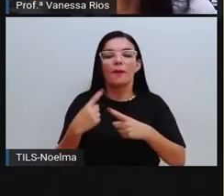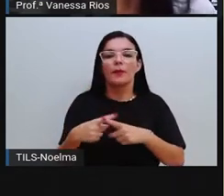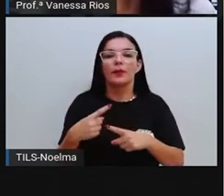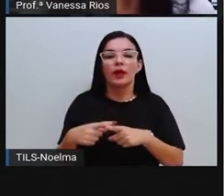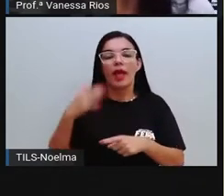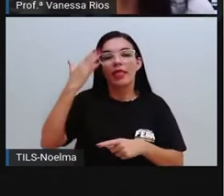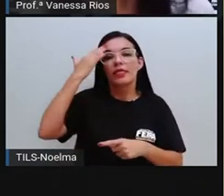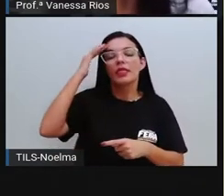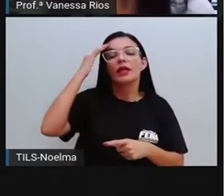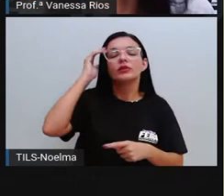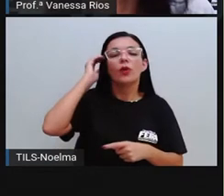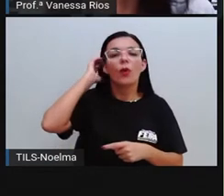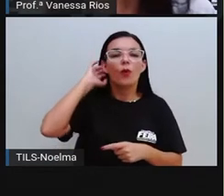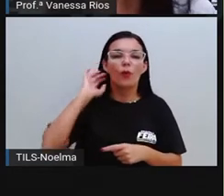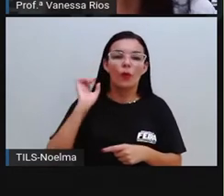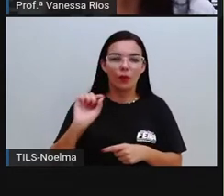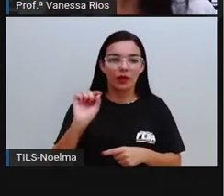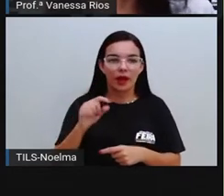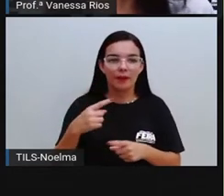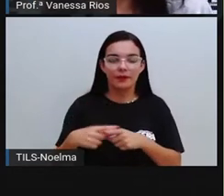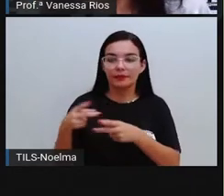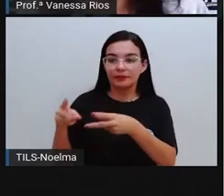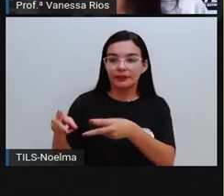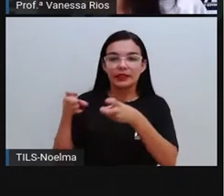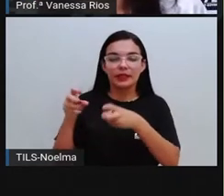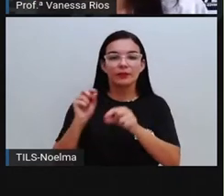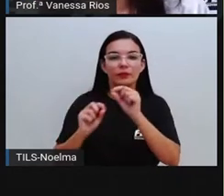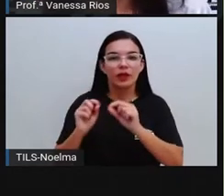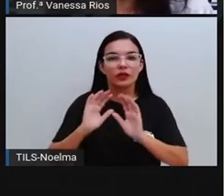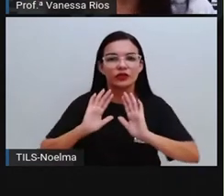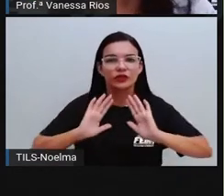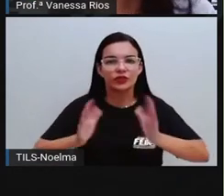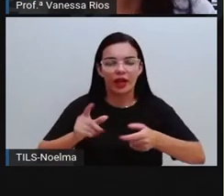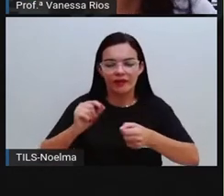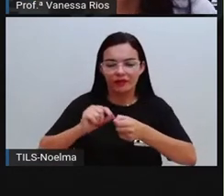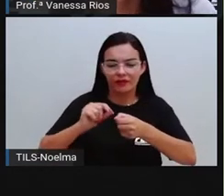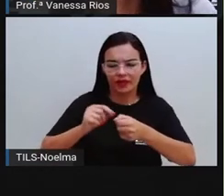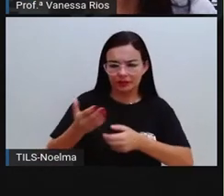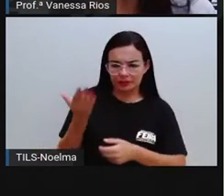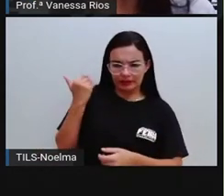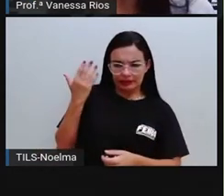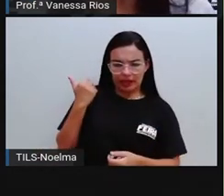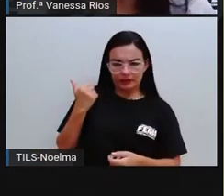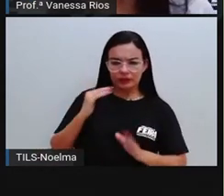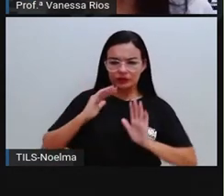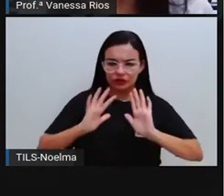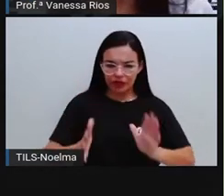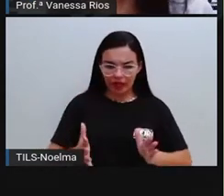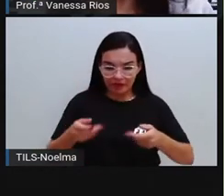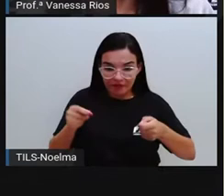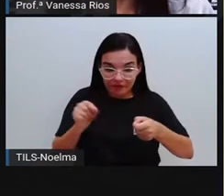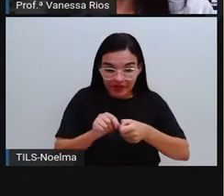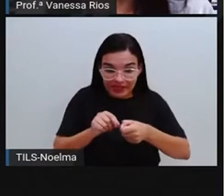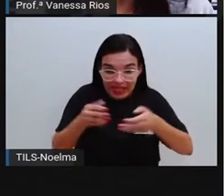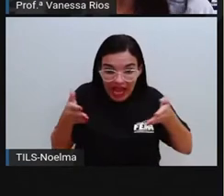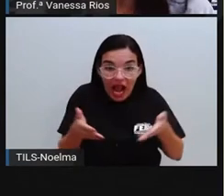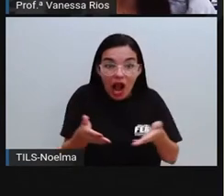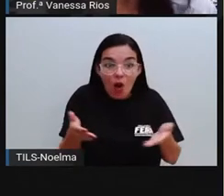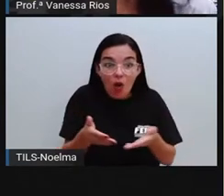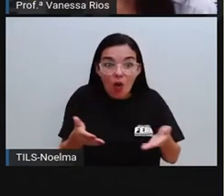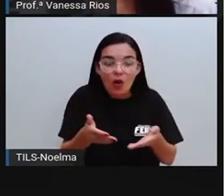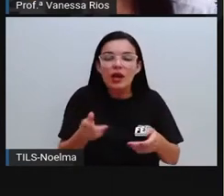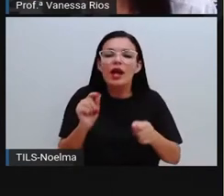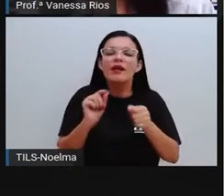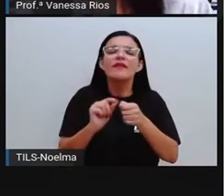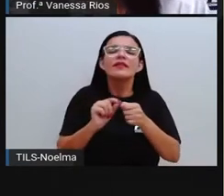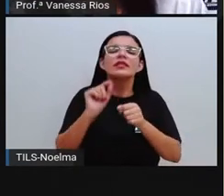gente entende, né? A gente observa ações que já foram feitas, ações que estão sendo feitas no momento